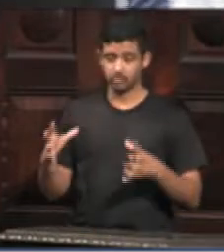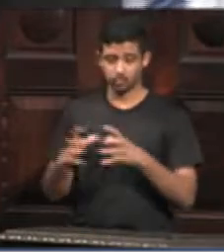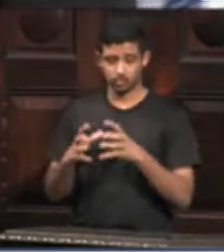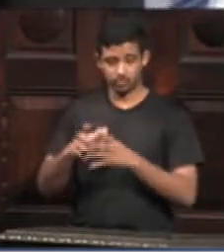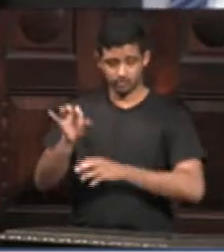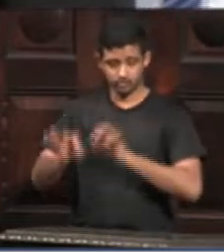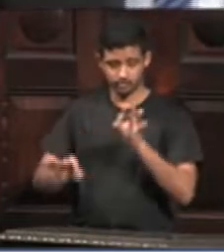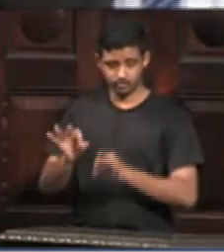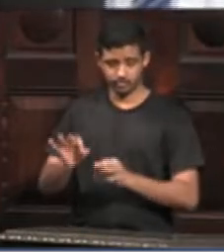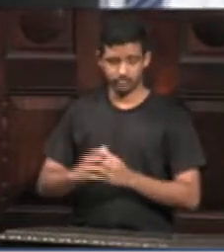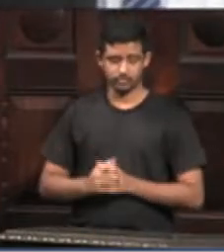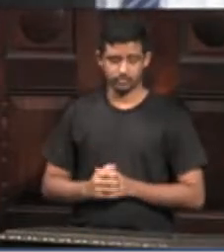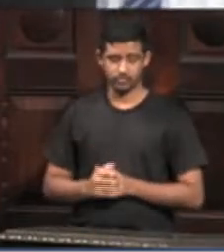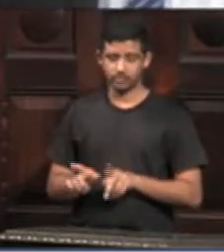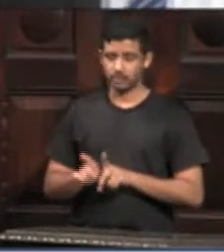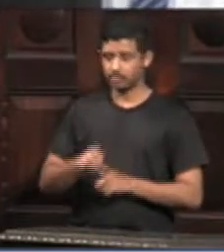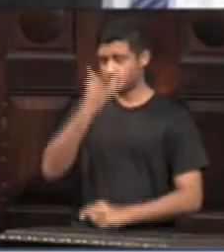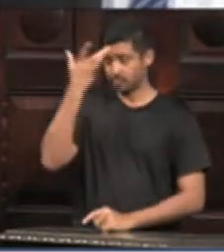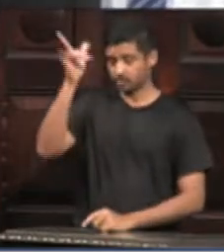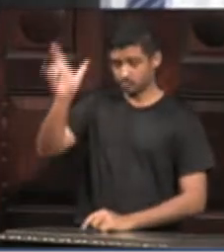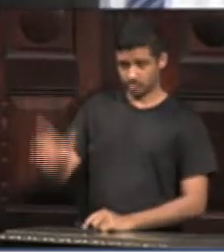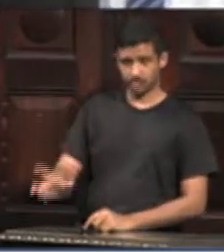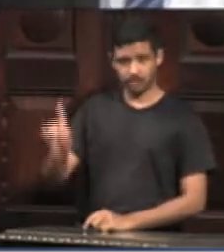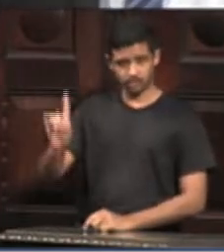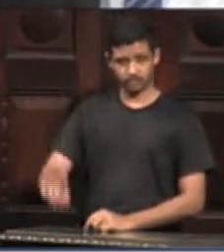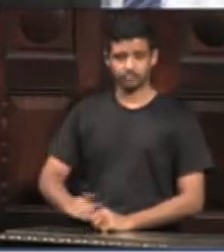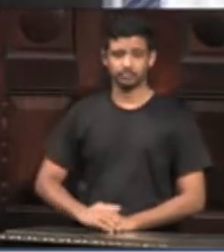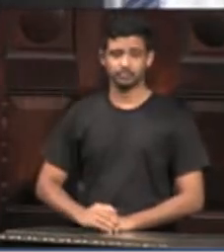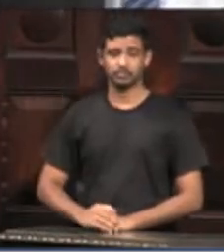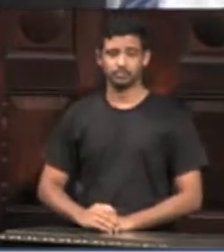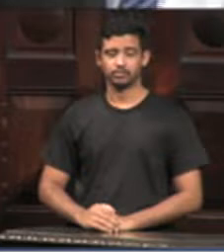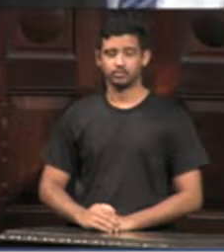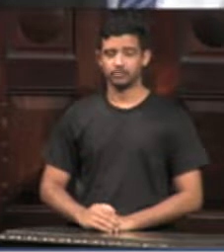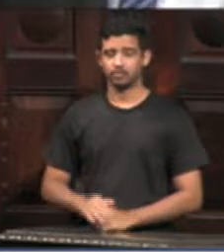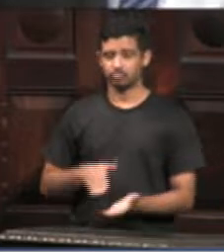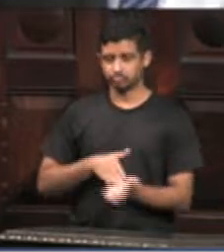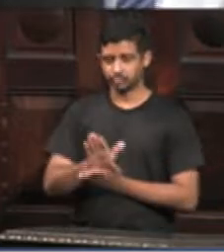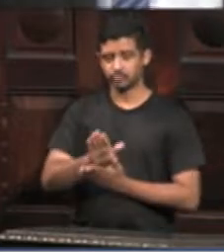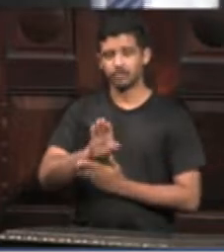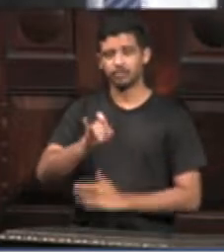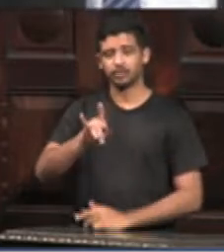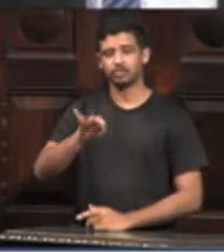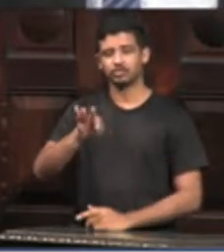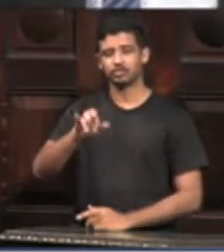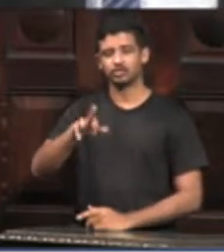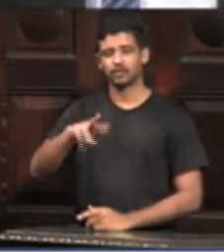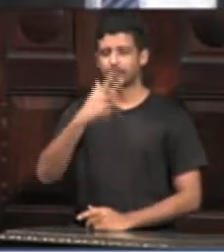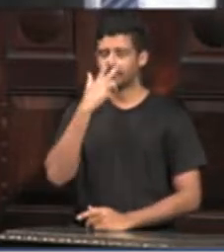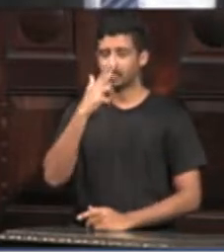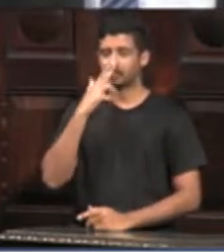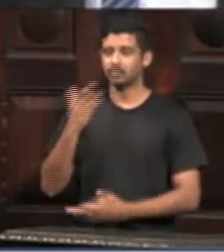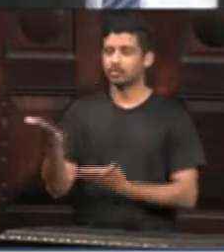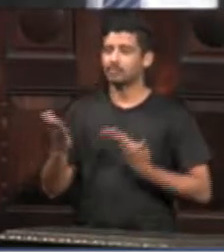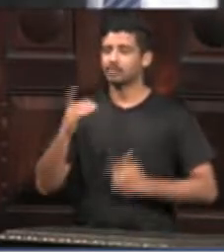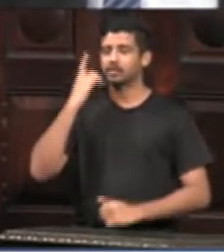Justiça e da pessoa com deficiência. Para emitir parecer pela Comissão de Constituição e Justiça, deputado André